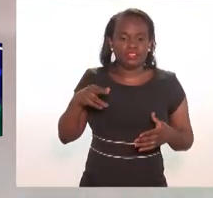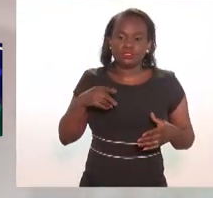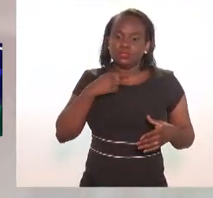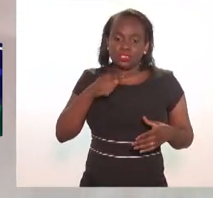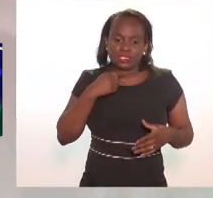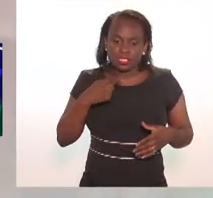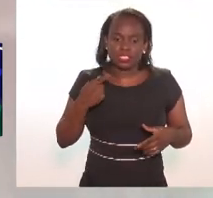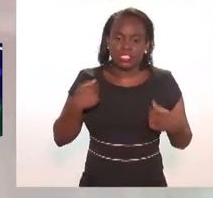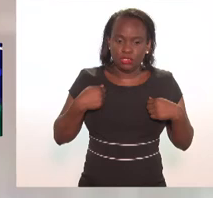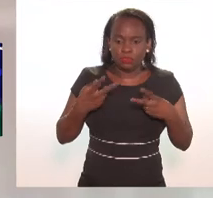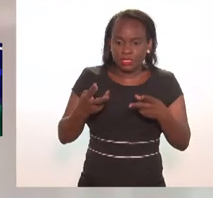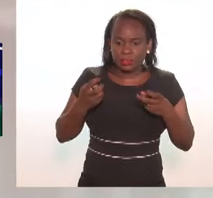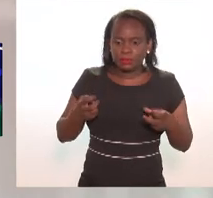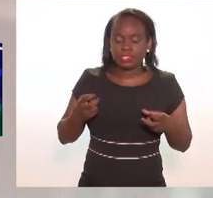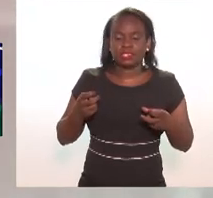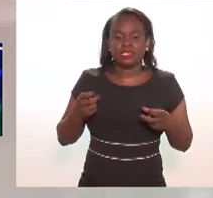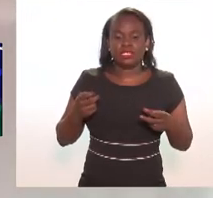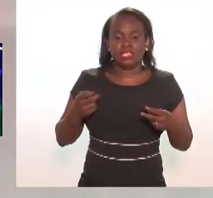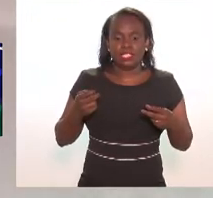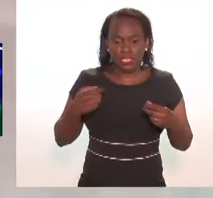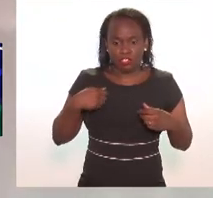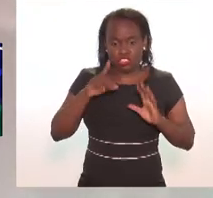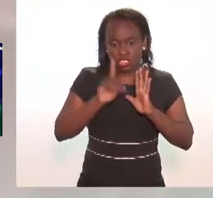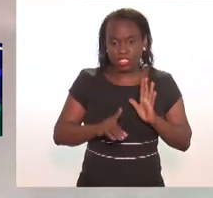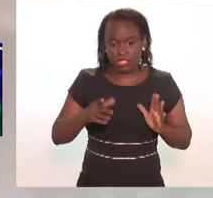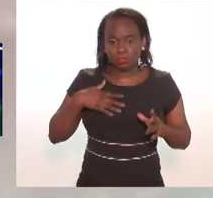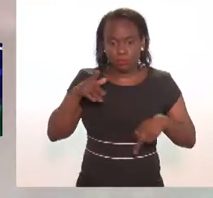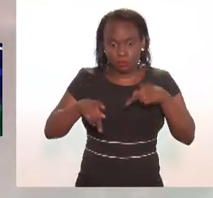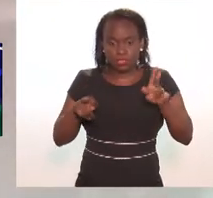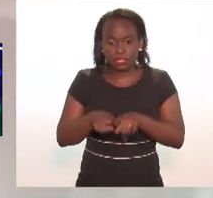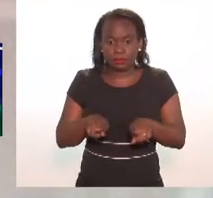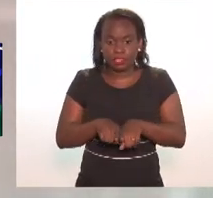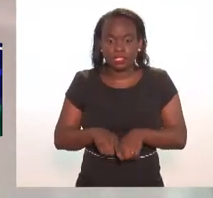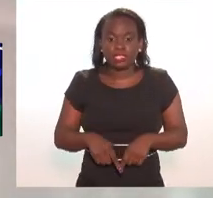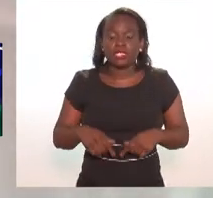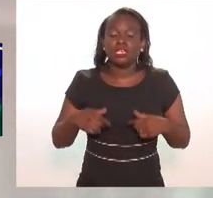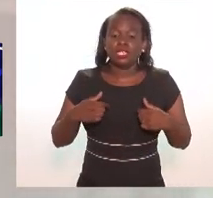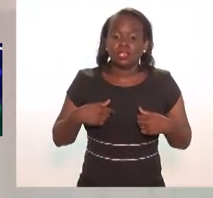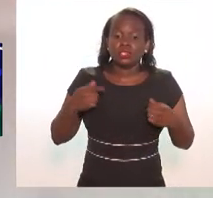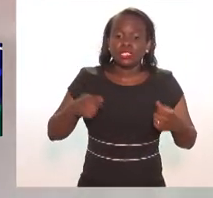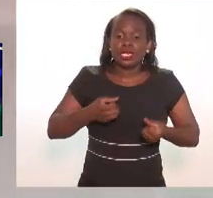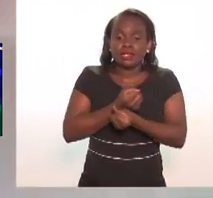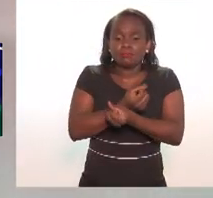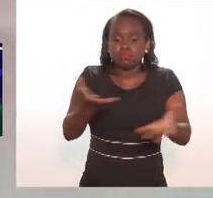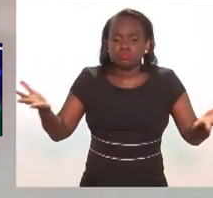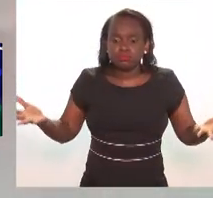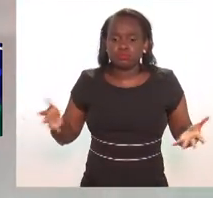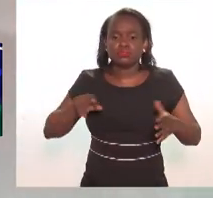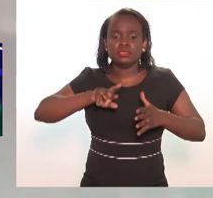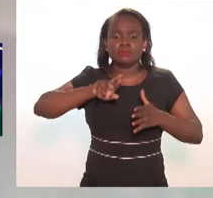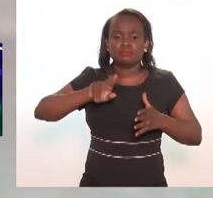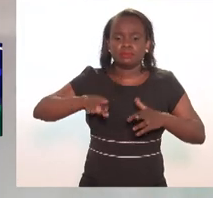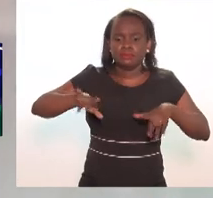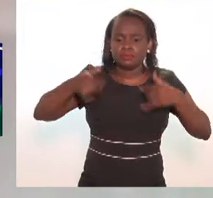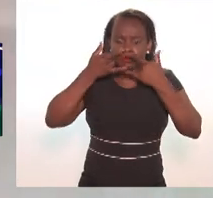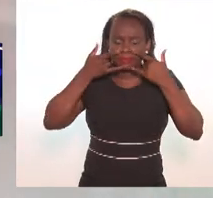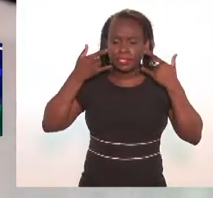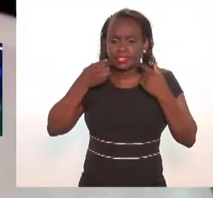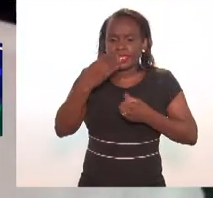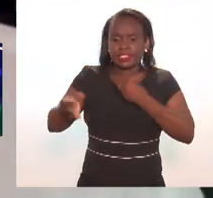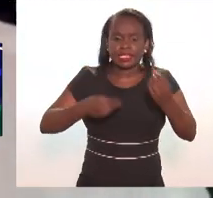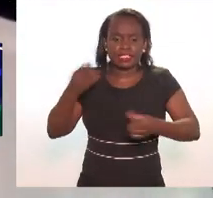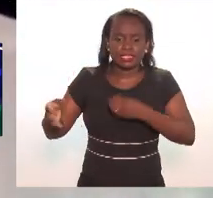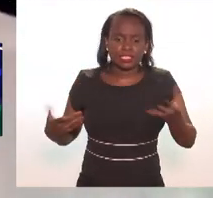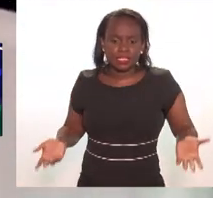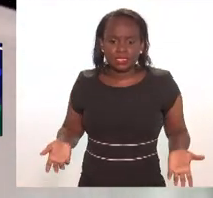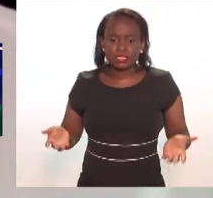conseguiu ainda perceber que eu tenho esse direito, a população também tem, eu estaria distribuindo milhares e milhares de máscaras. Eu estaria